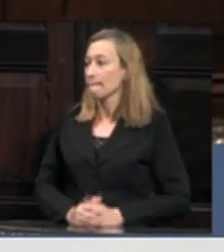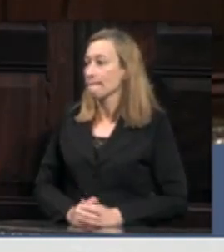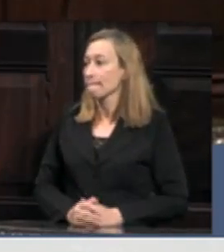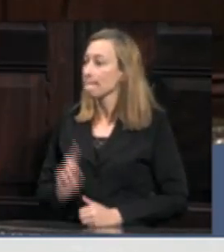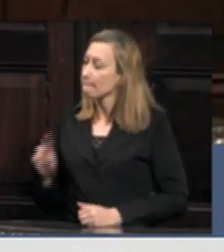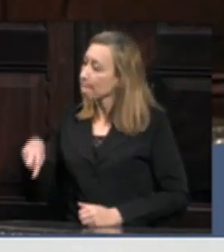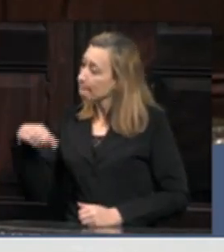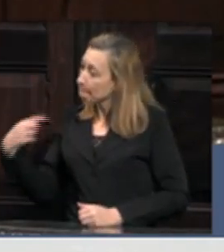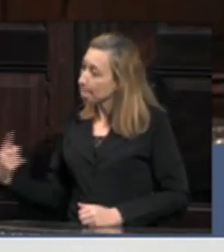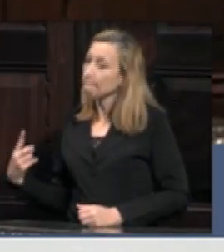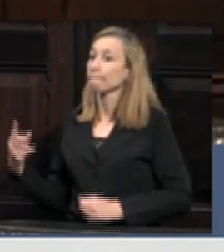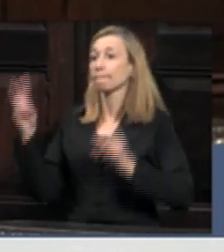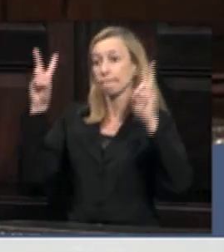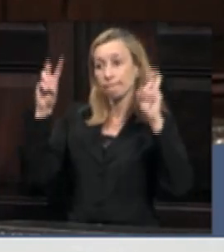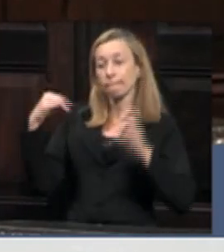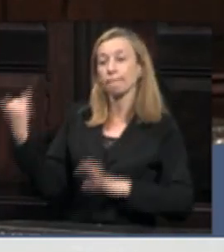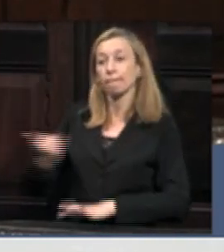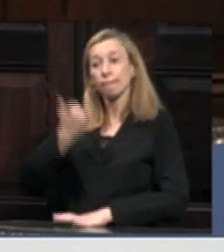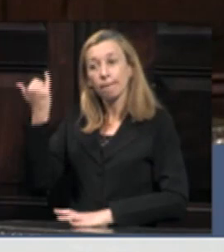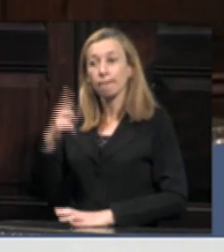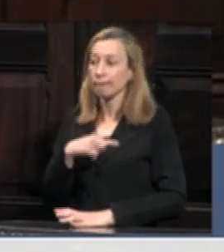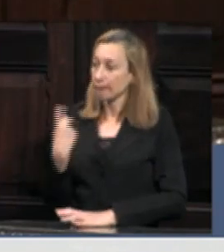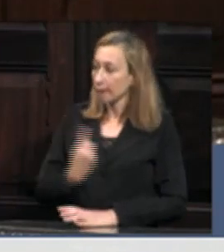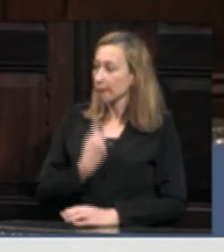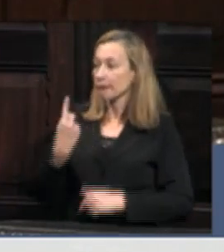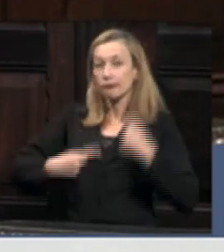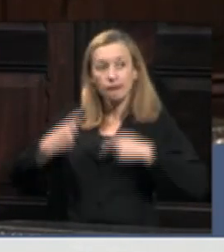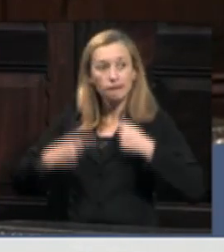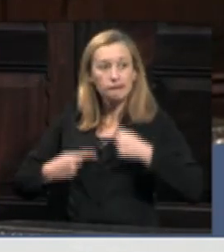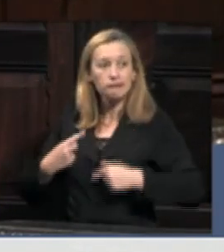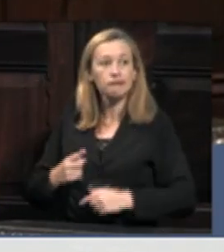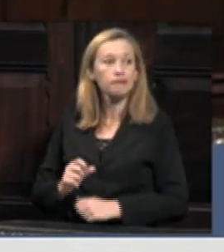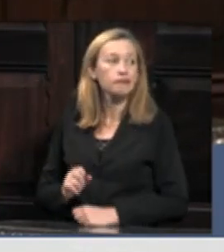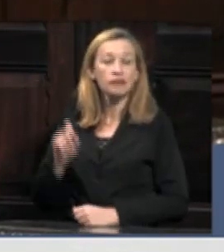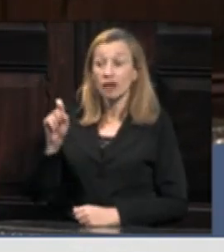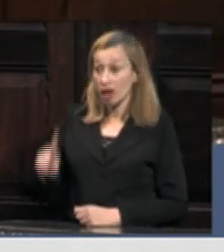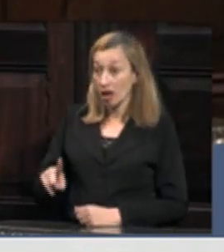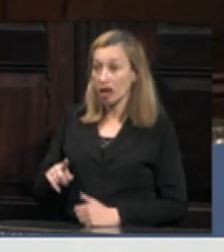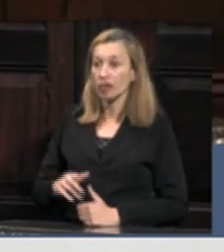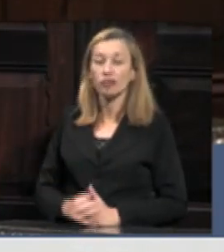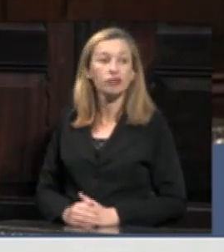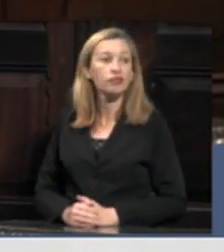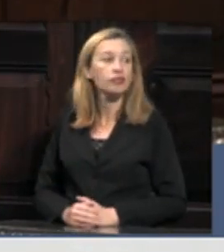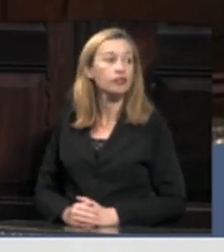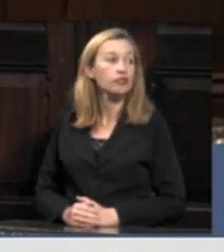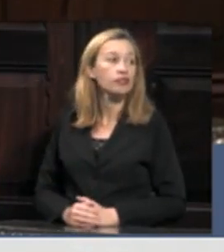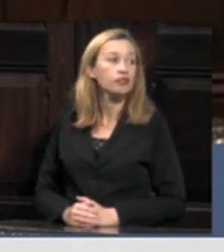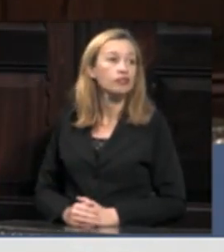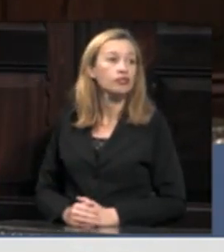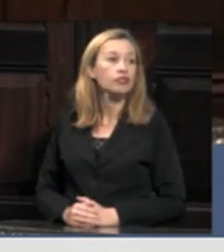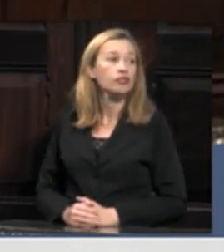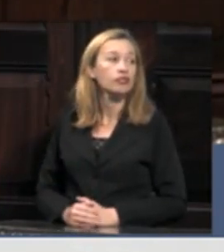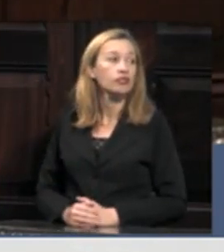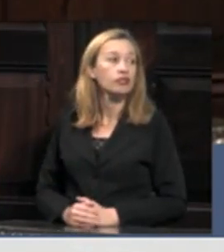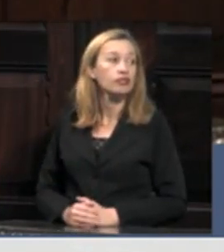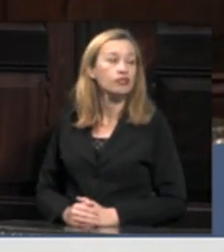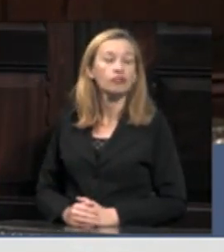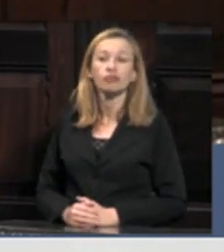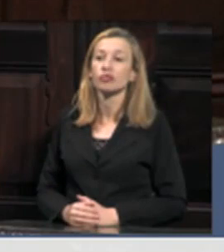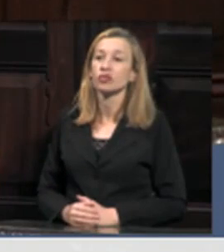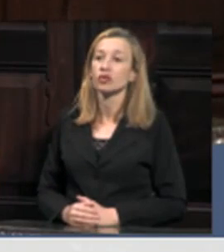Outro elemento importante para a gente discutir é o alto custo das terceirizações em algumas